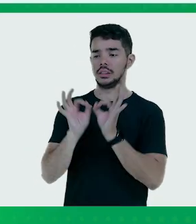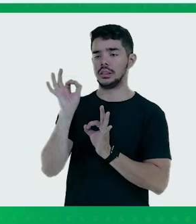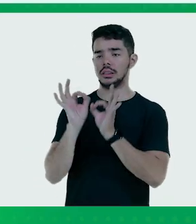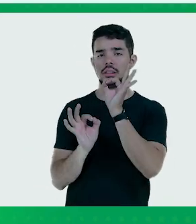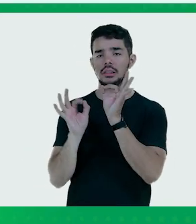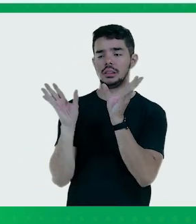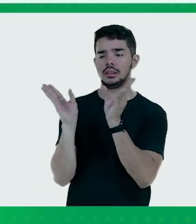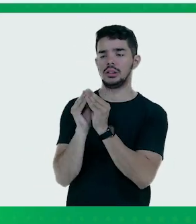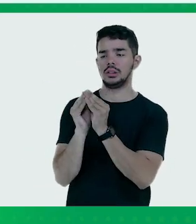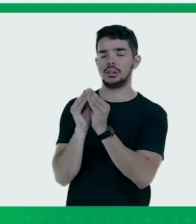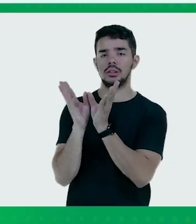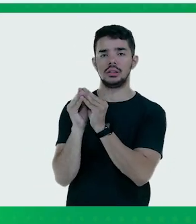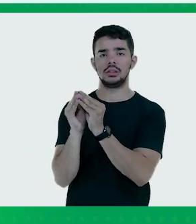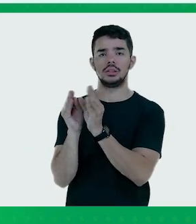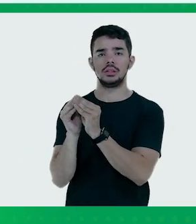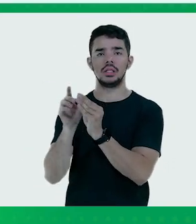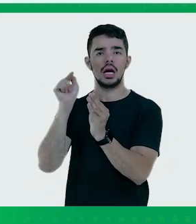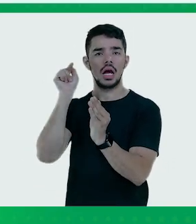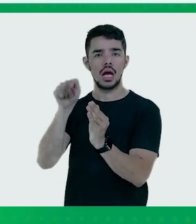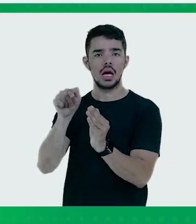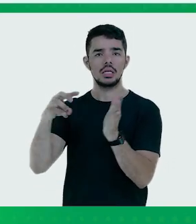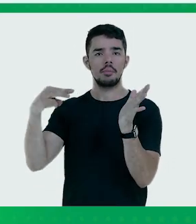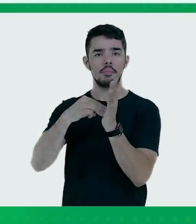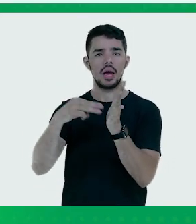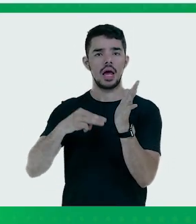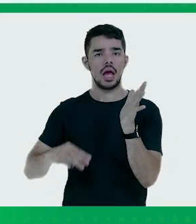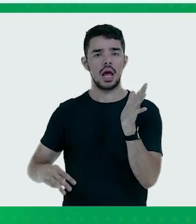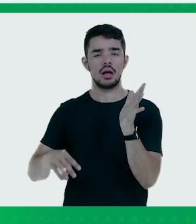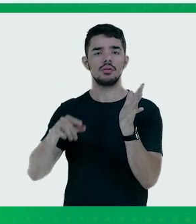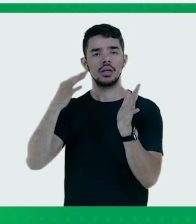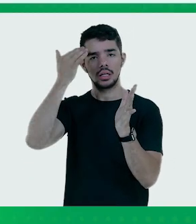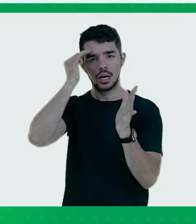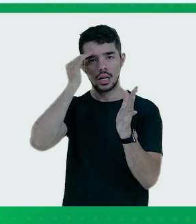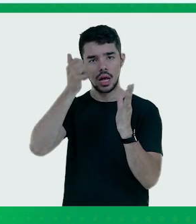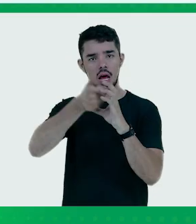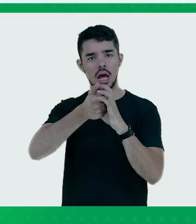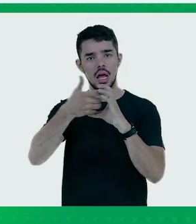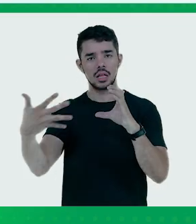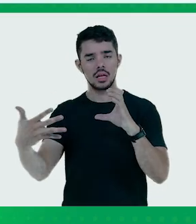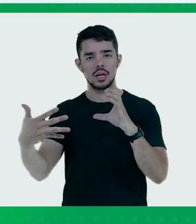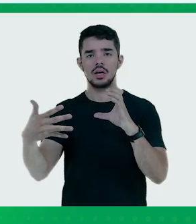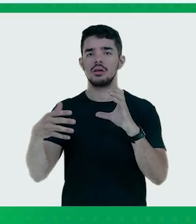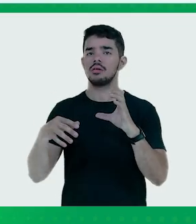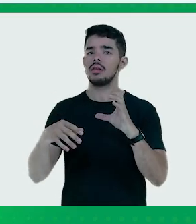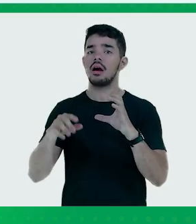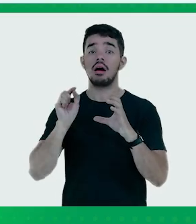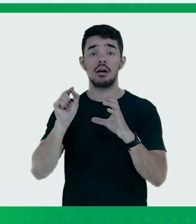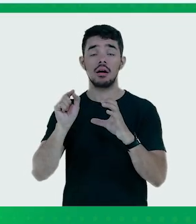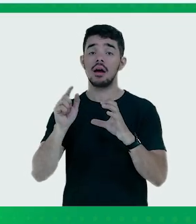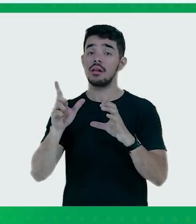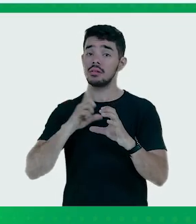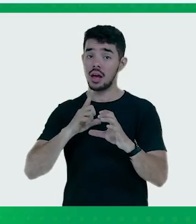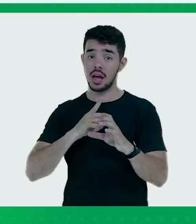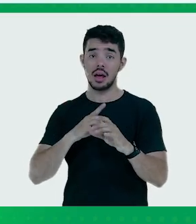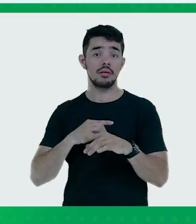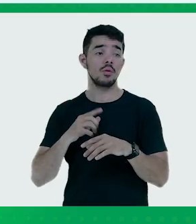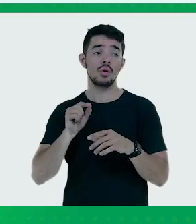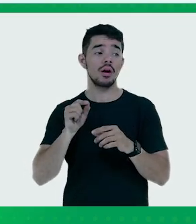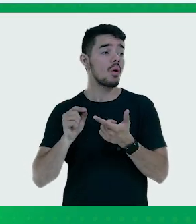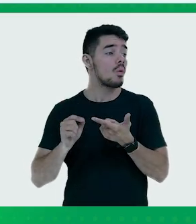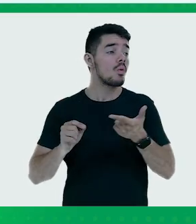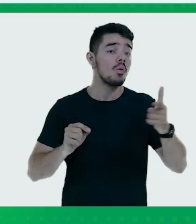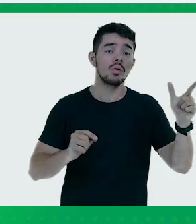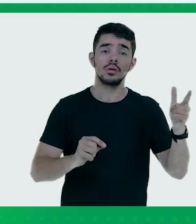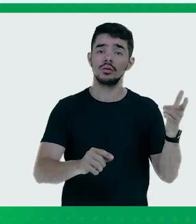esquematizada, reduzida a esse método de apenas entender características, uma vez que existem escritores que